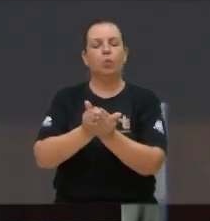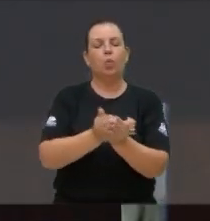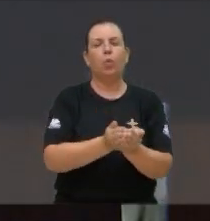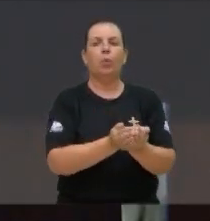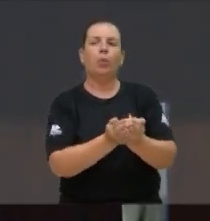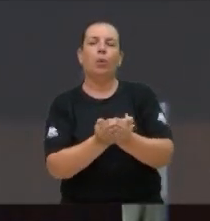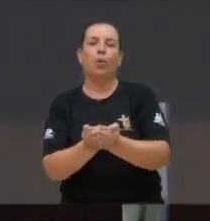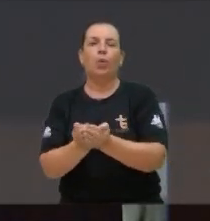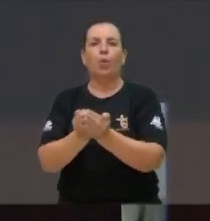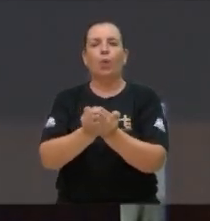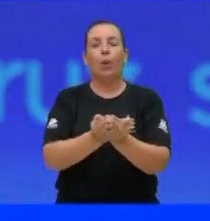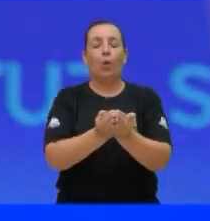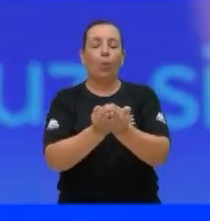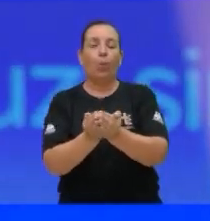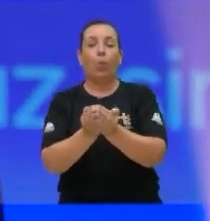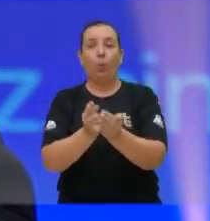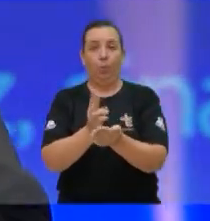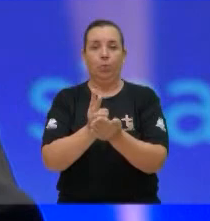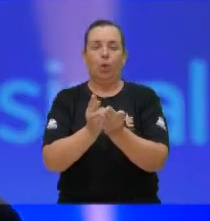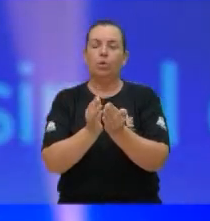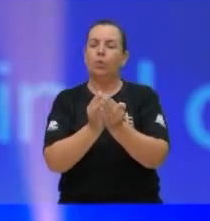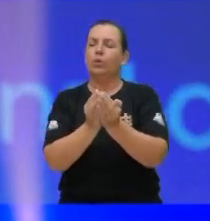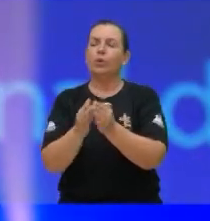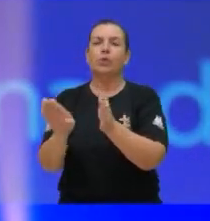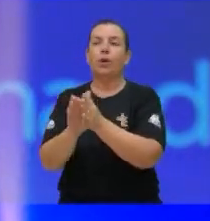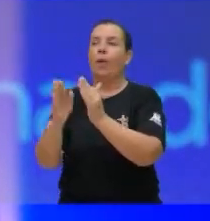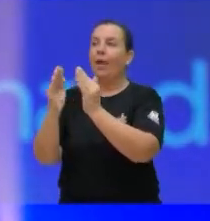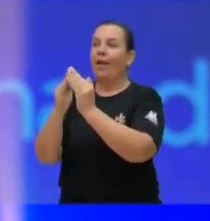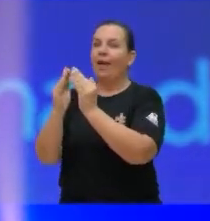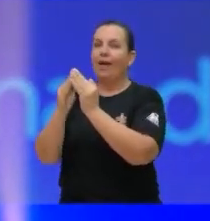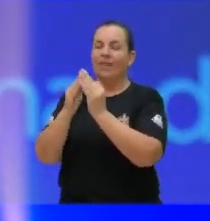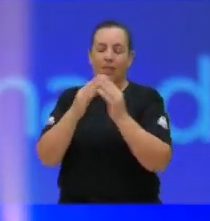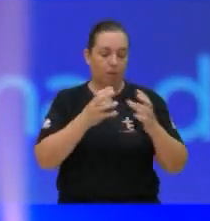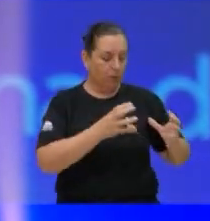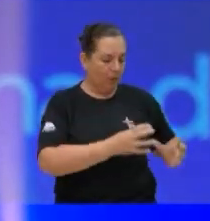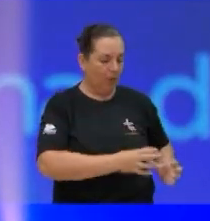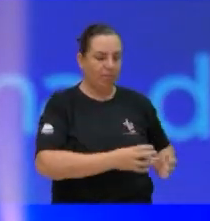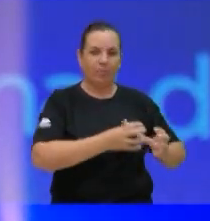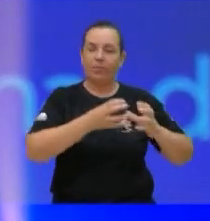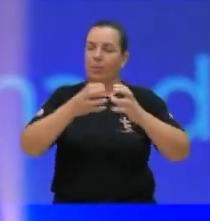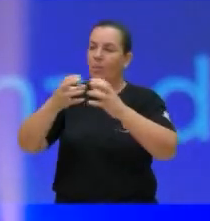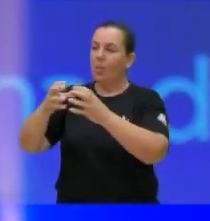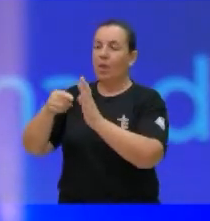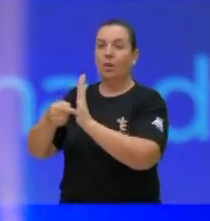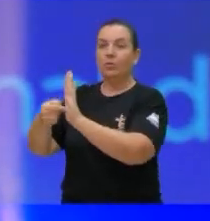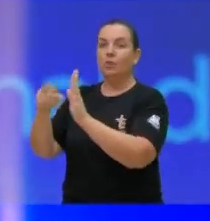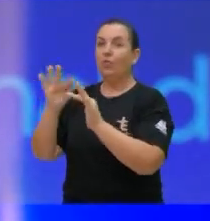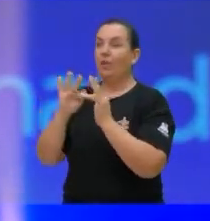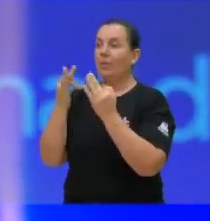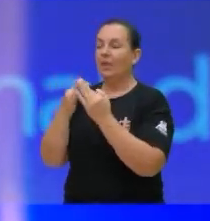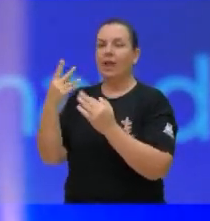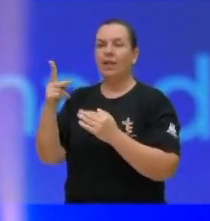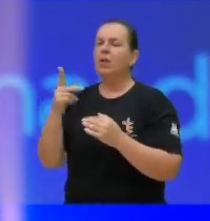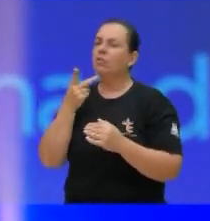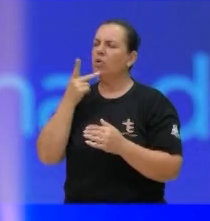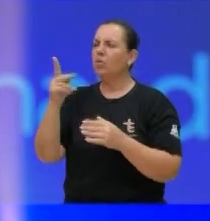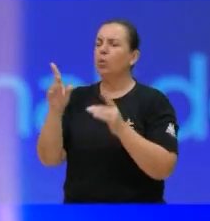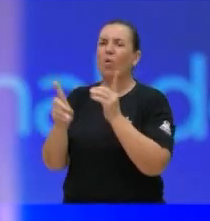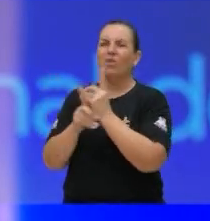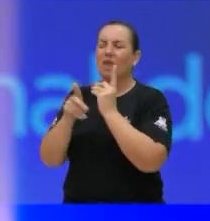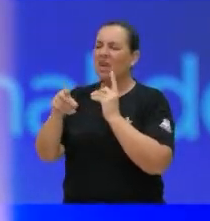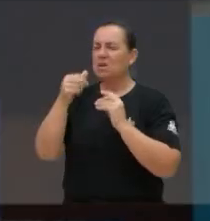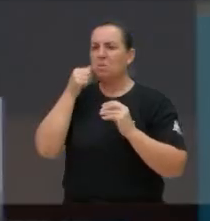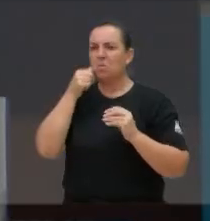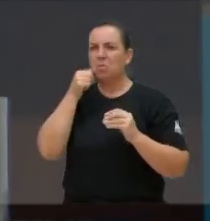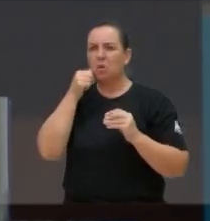a imagem, levou para casa, mostrou para a família dele que tinha encontrado algo diferente, inesperado. A